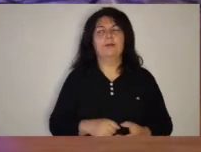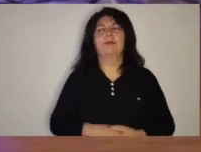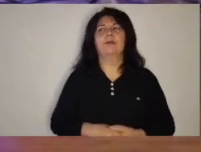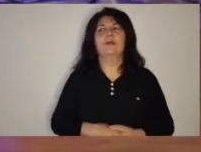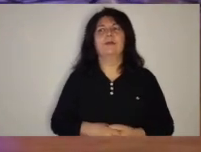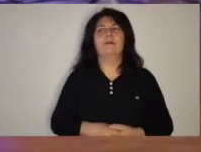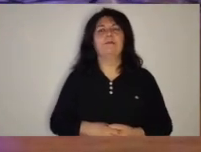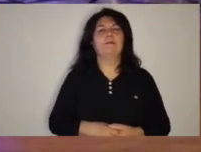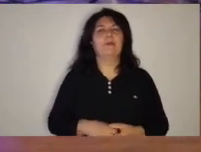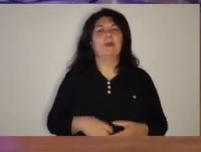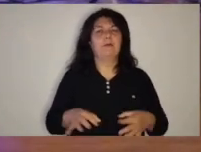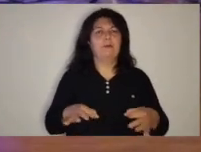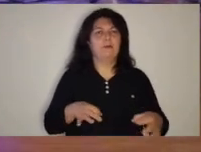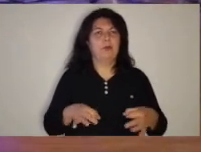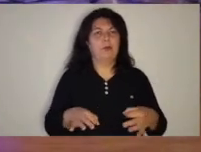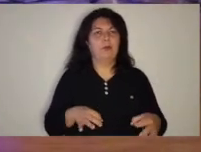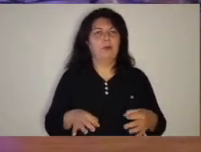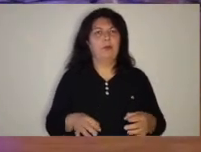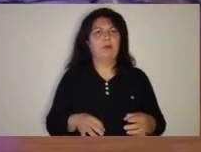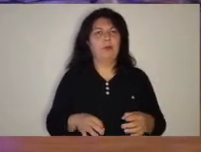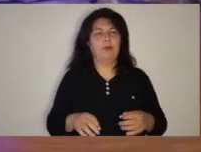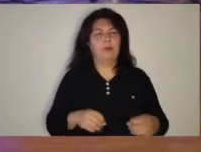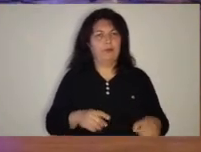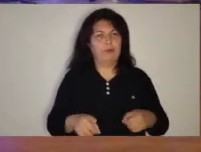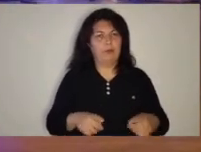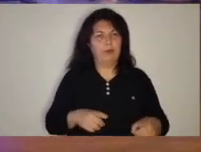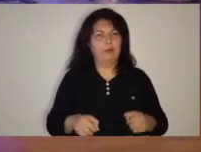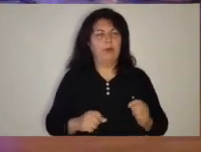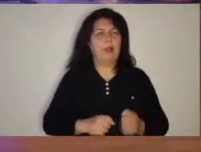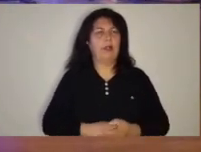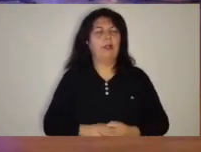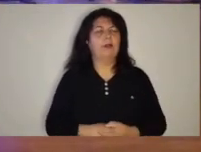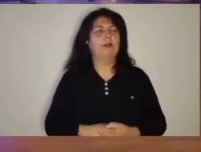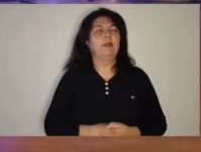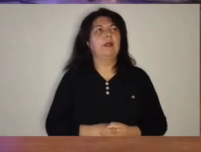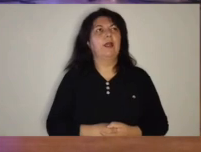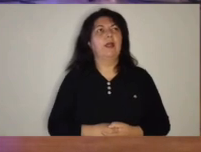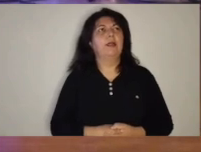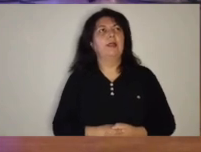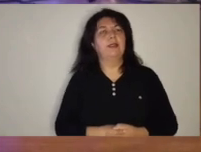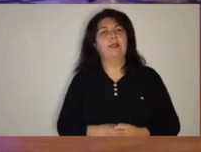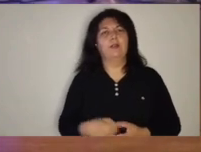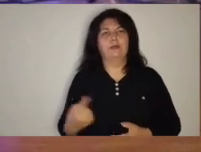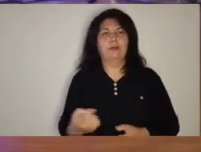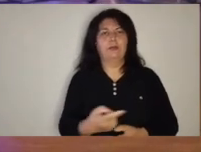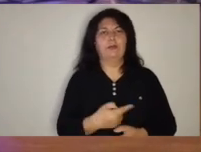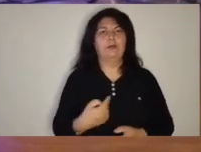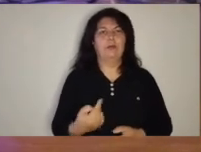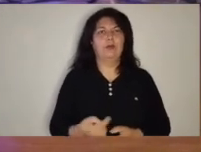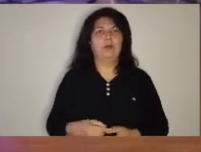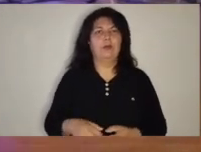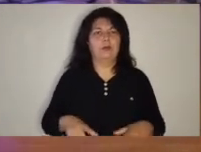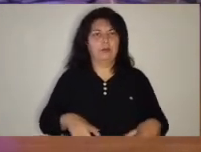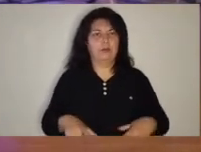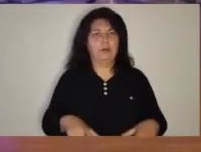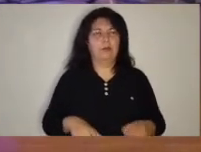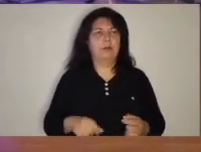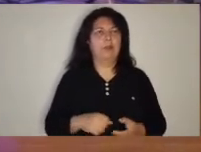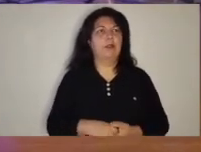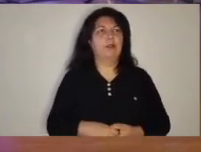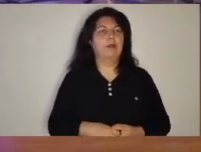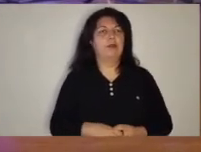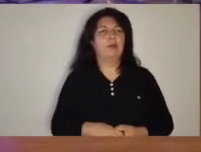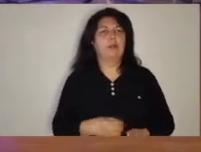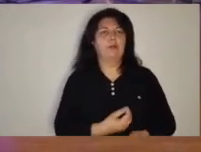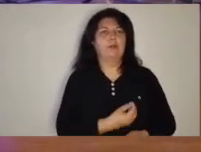vida mais saudável. Então tem um aplicativo, irmãos, que você segue uma rotininha. Parece um